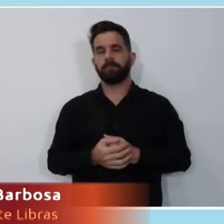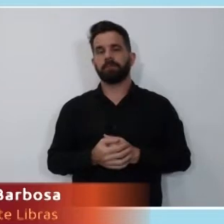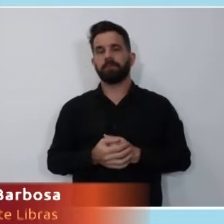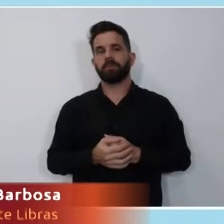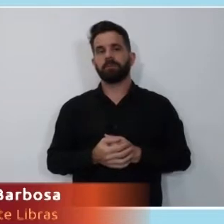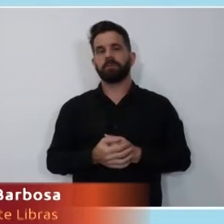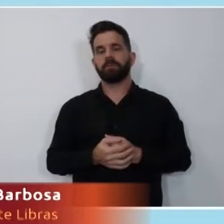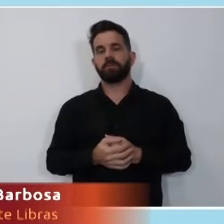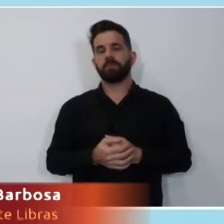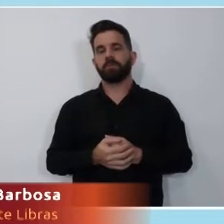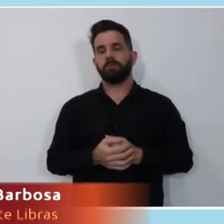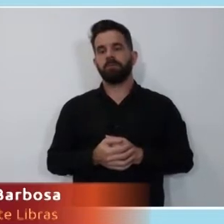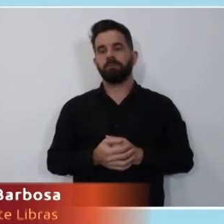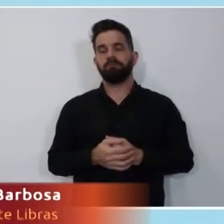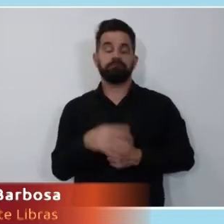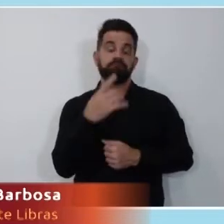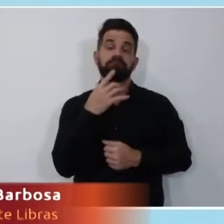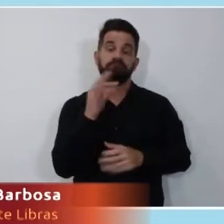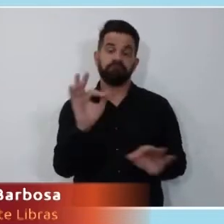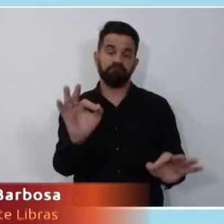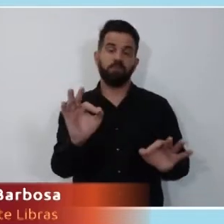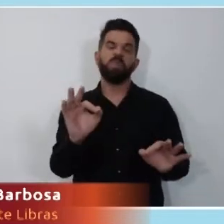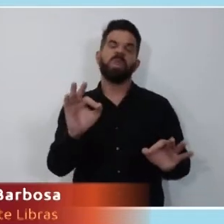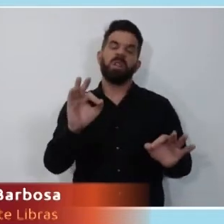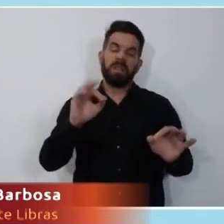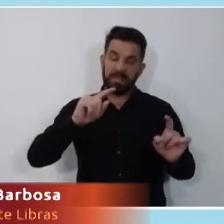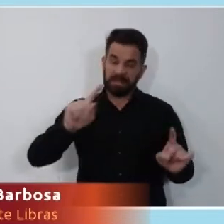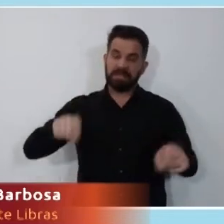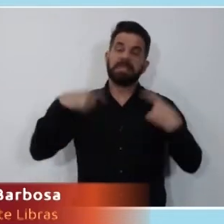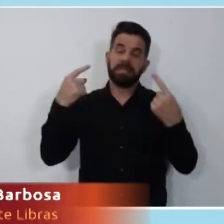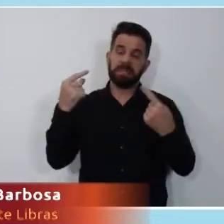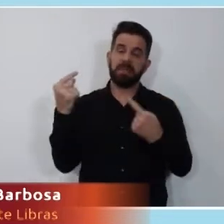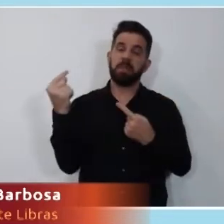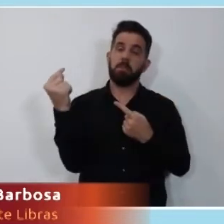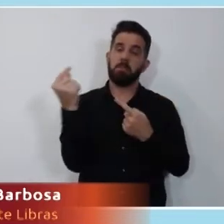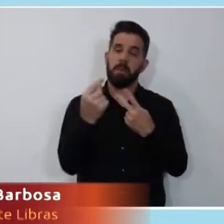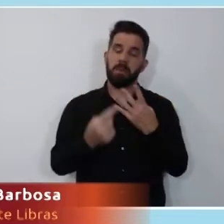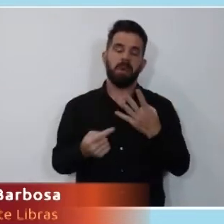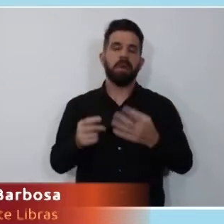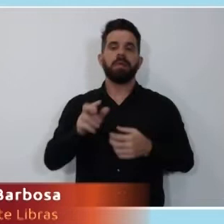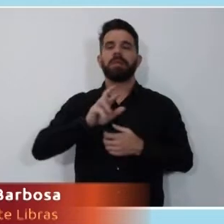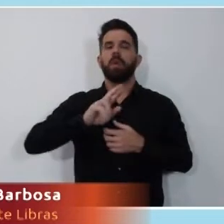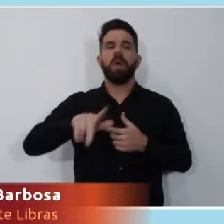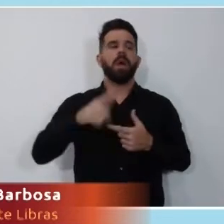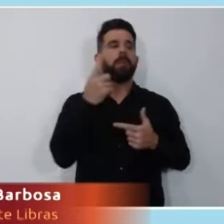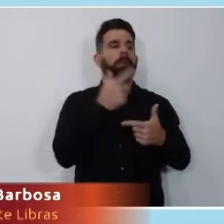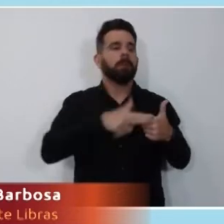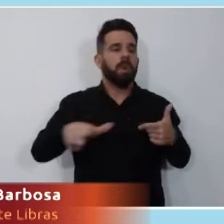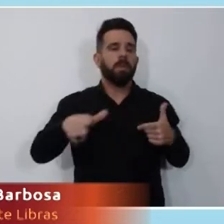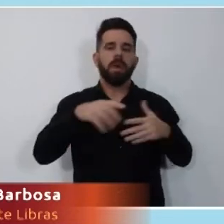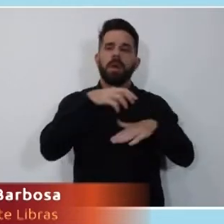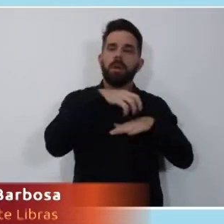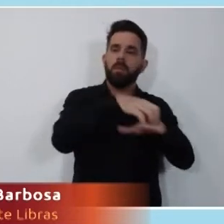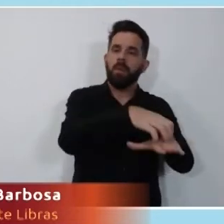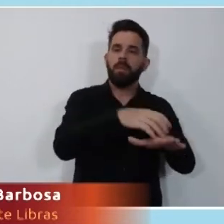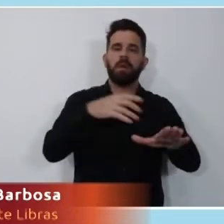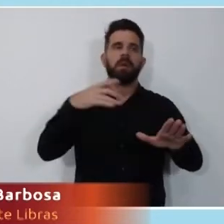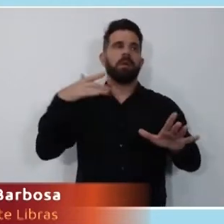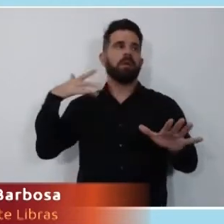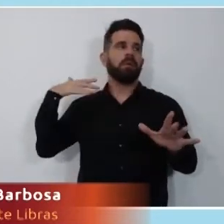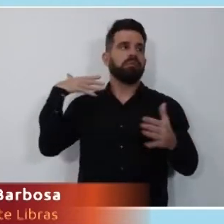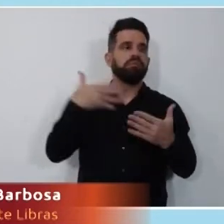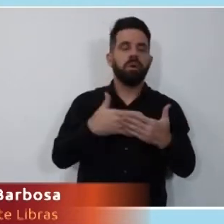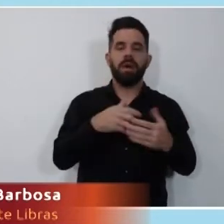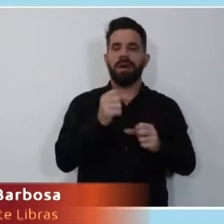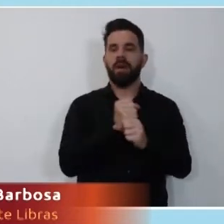temos muitos desafios hoje em dia, né? E não somente dos problemas da mobilidade que tem desde anos passados, sino também